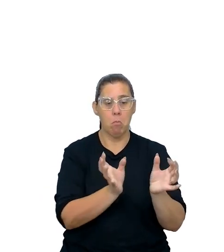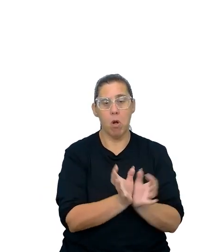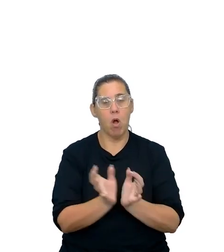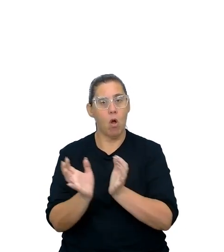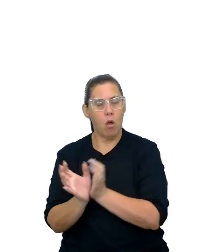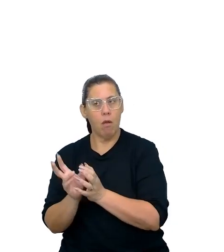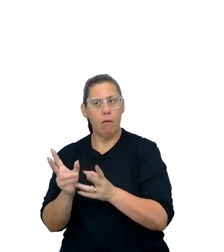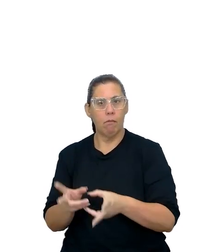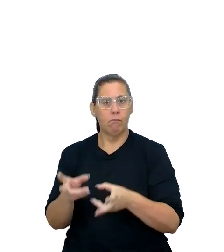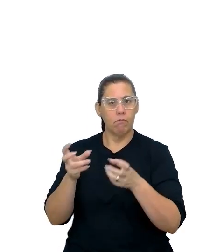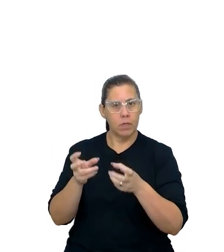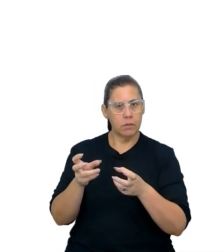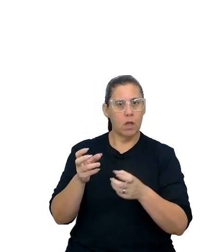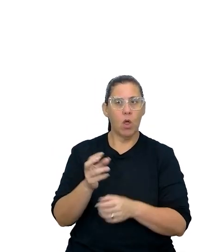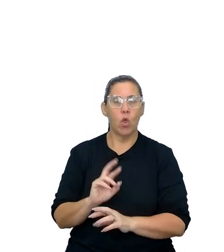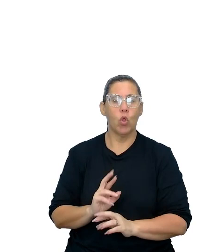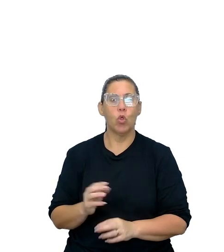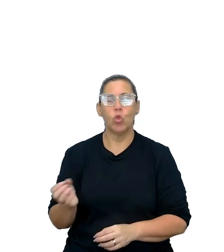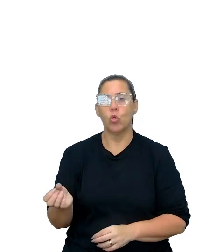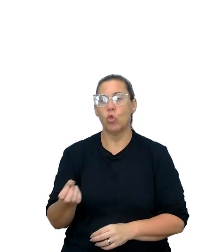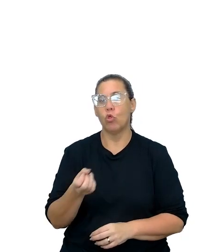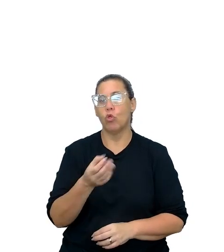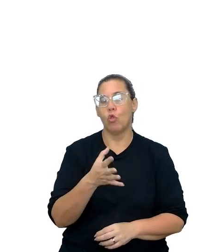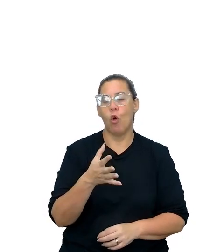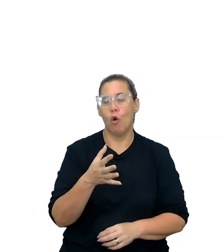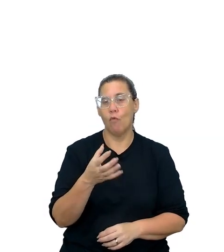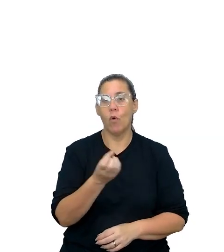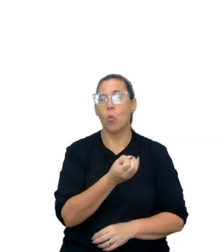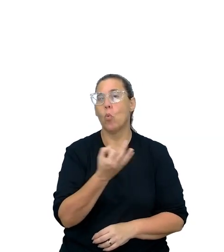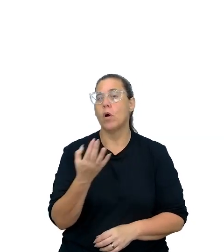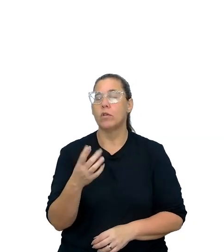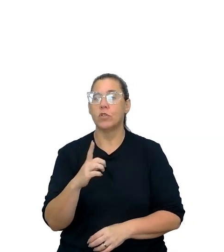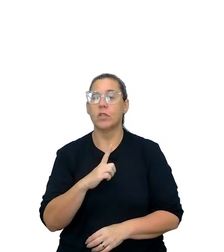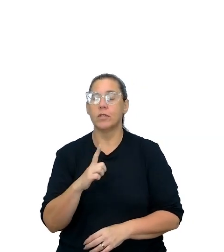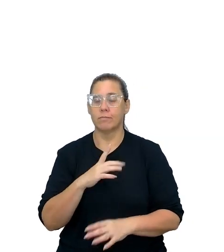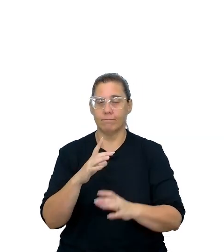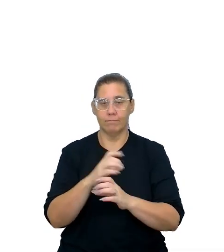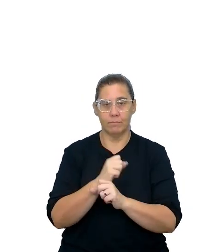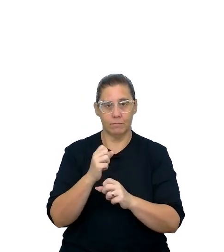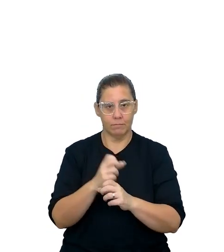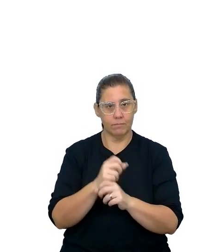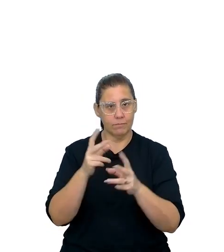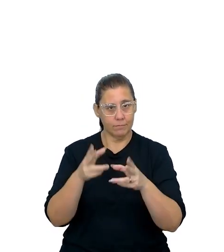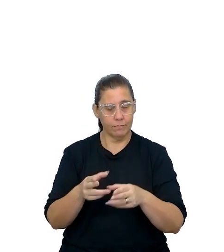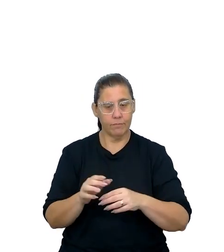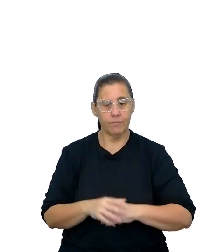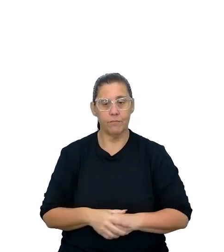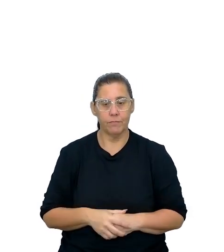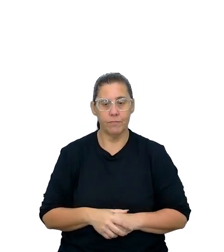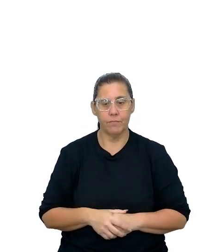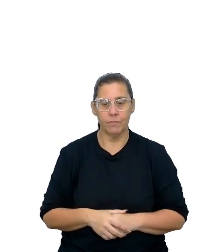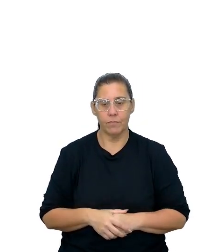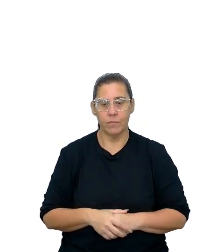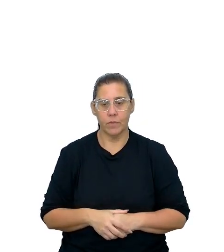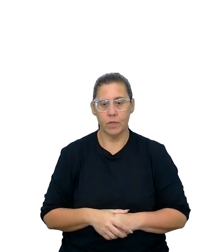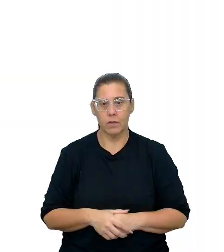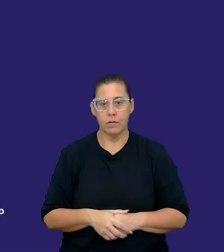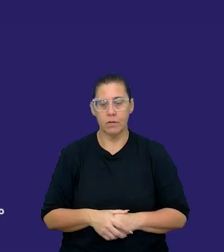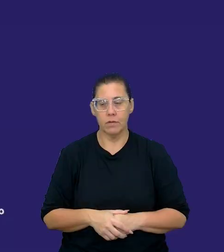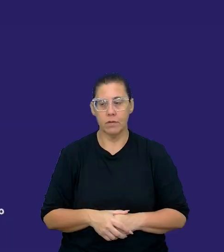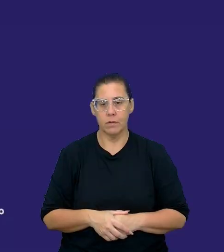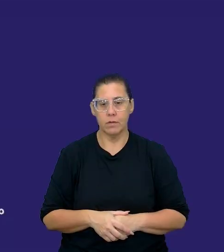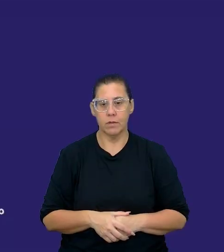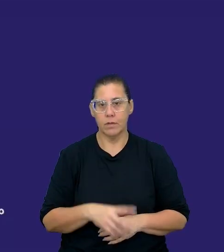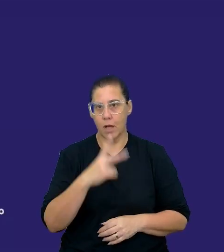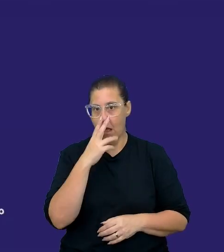se observar as novas partes que compõem este mesmo total de pássaros. Vamos rapidinho, gente, porque hoje acho que eu